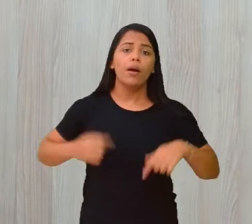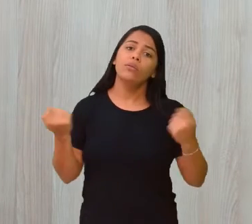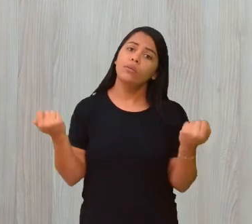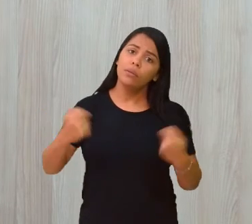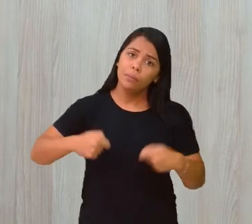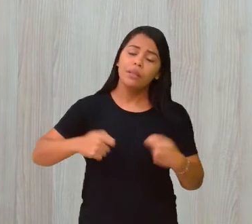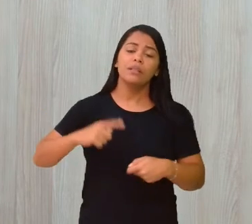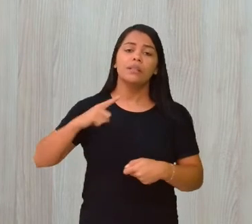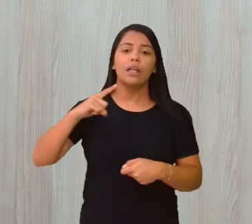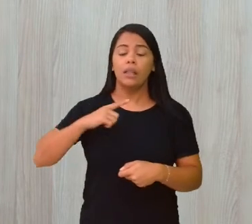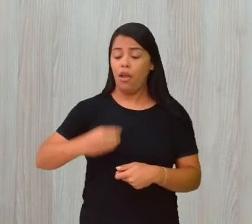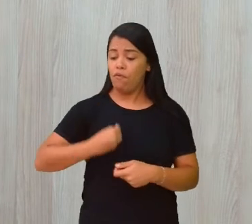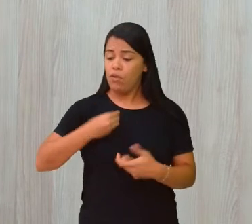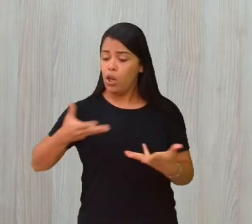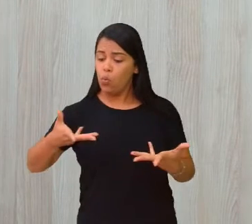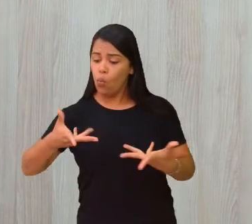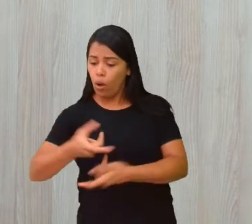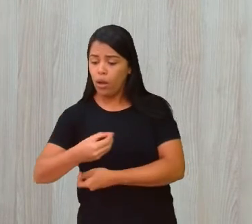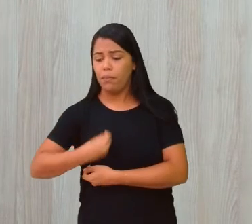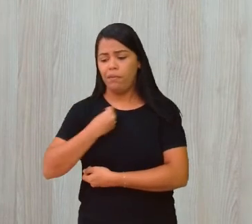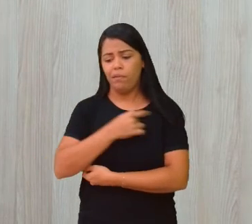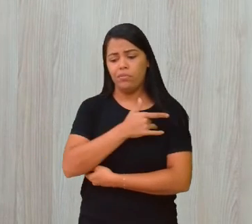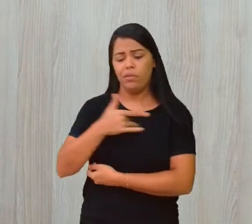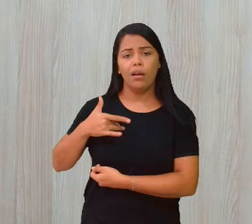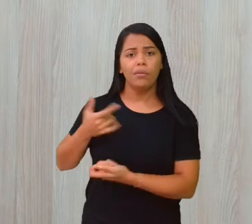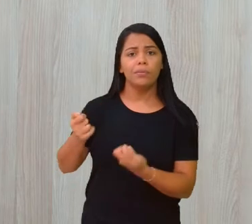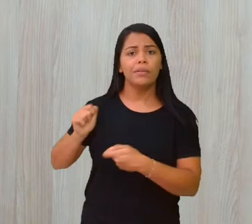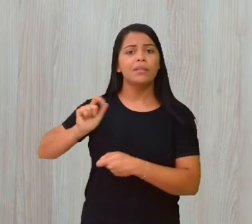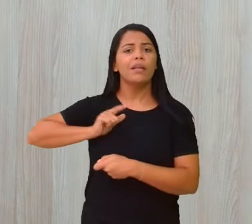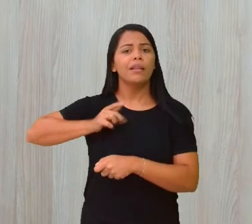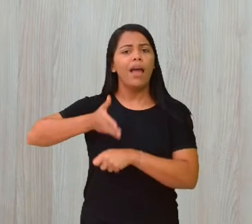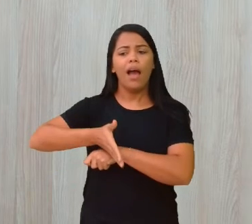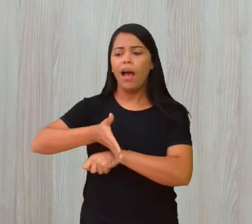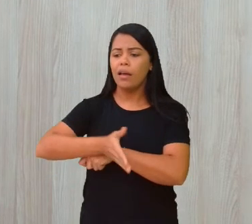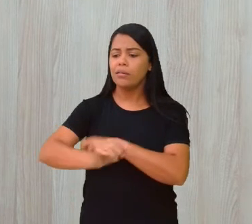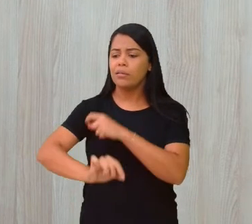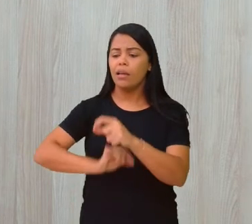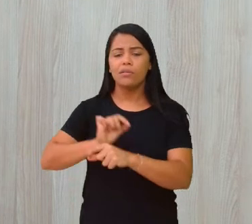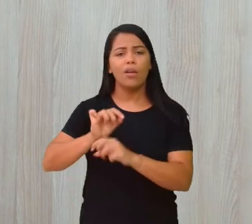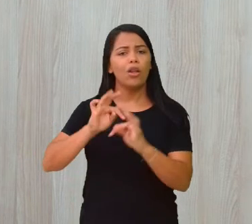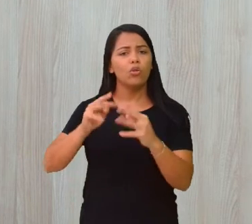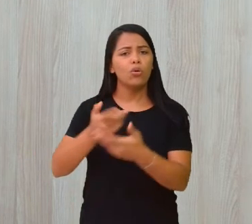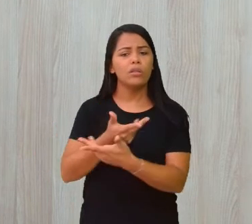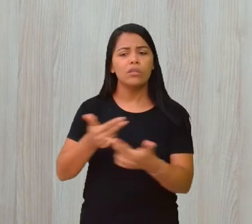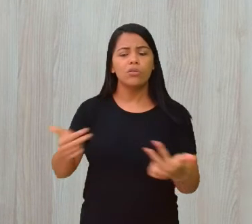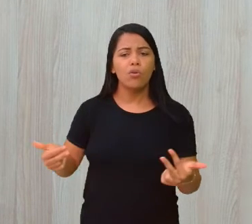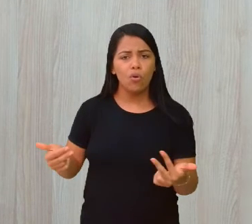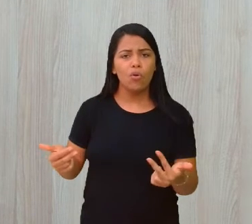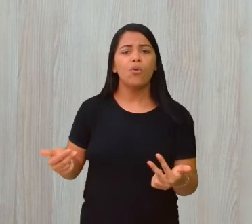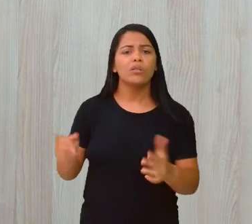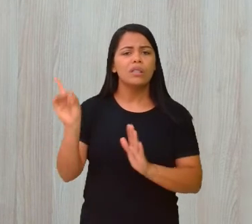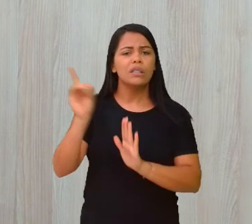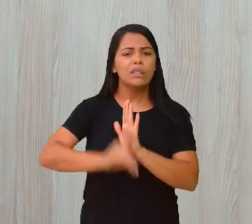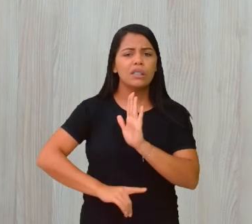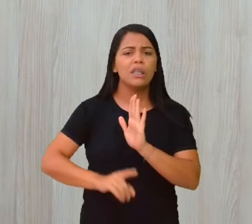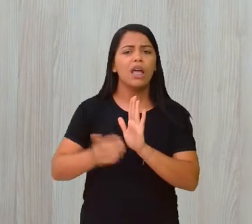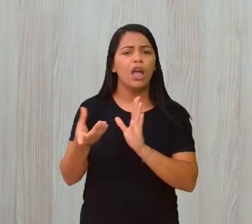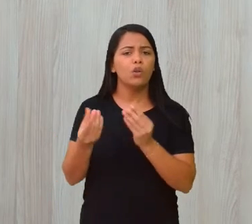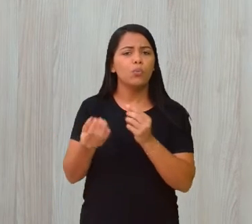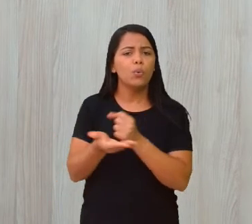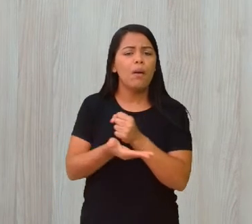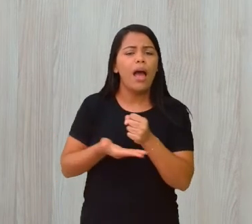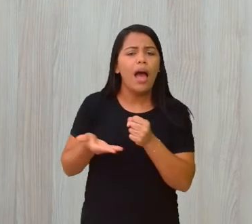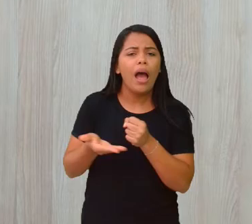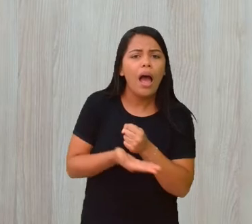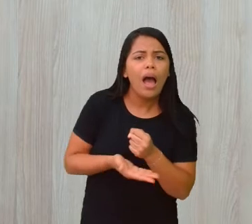forma bem, né, saudável, precisa ter acesso a esses direitos que são tão básicos,